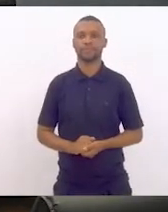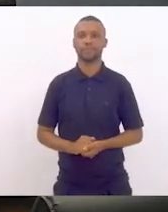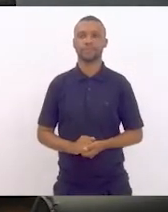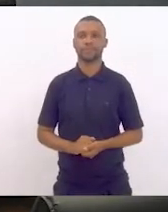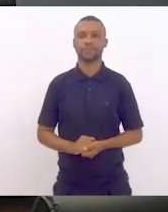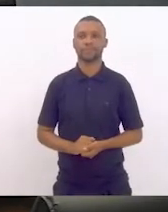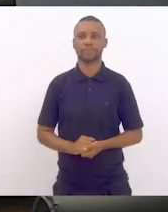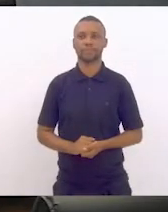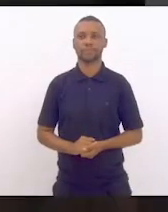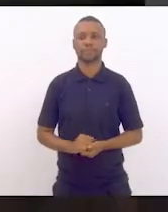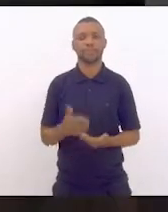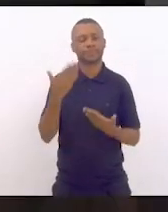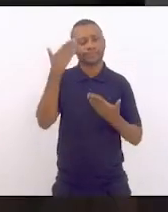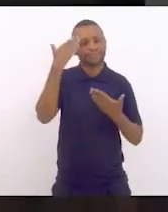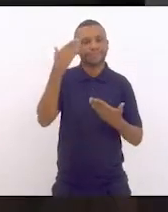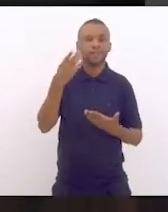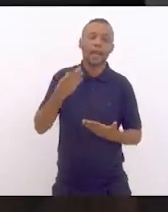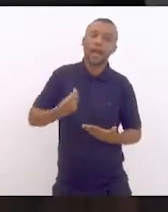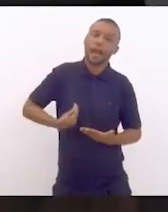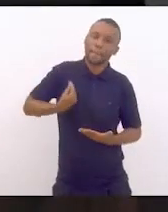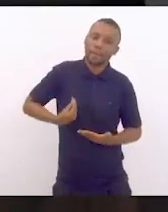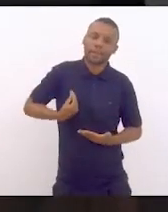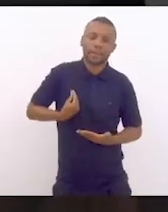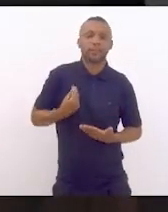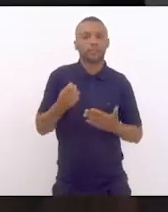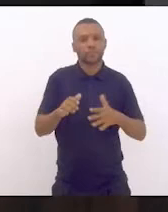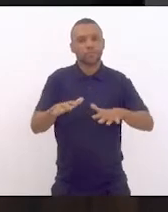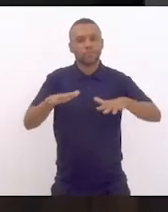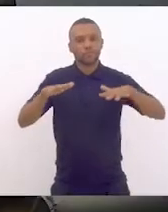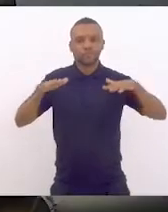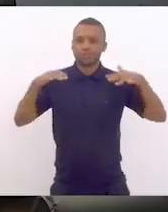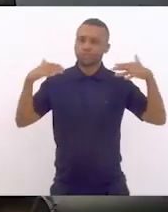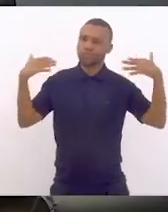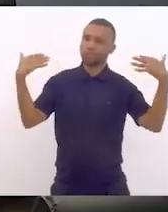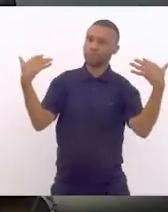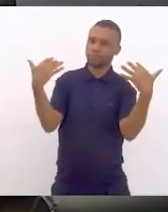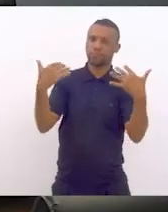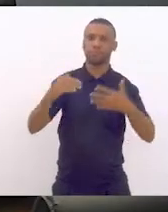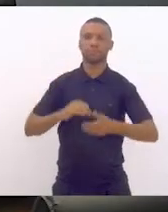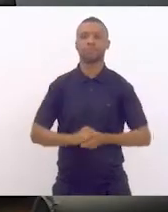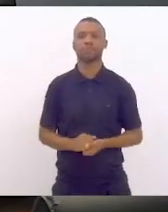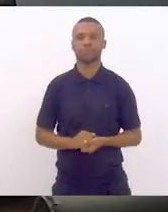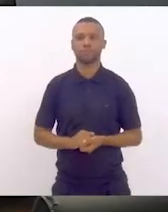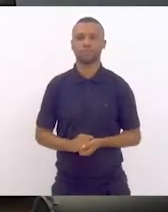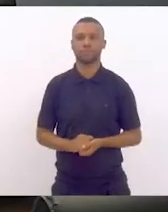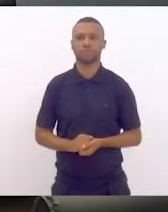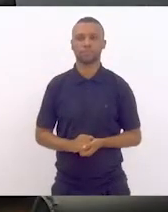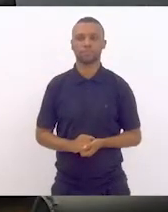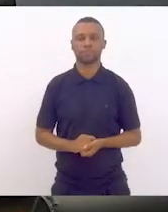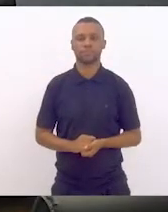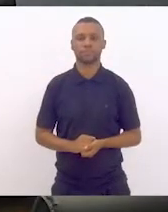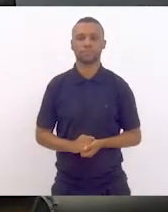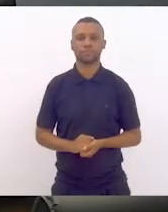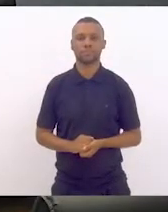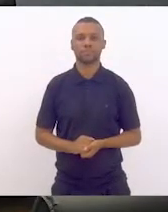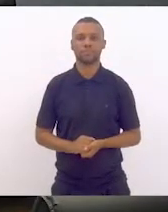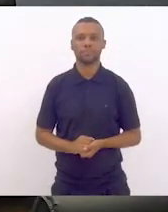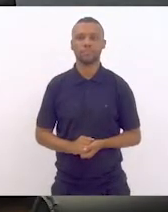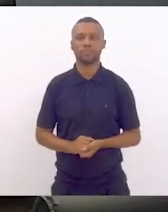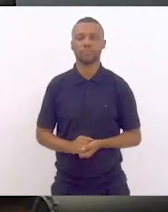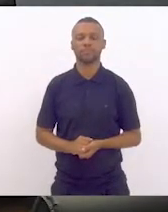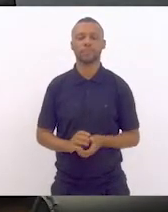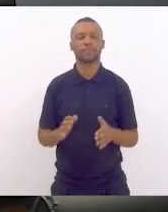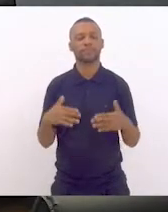Descer a presença de todas e todos das galerias, ou da galeria. Deputado Luiz. Senhor